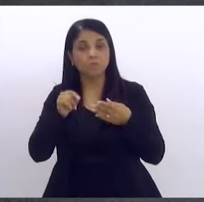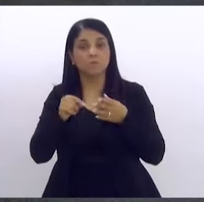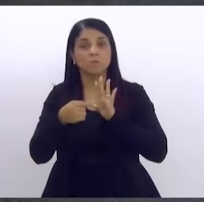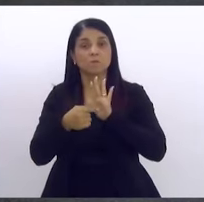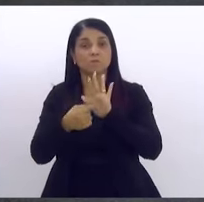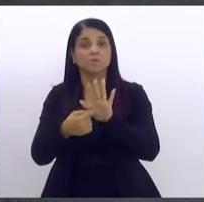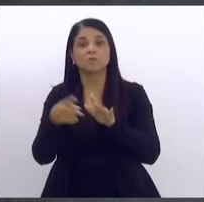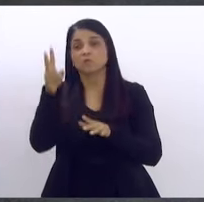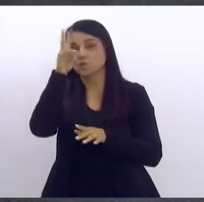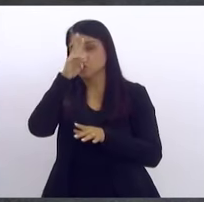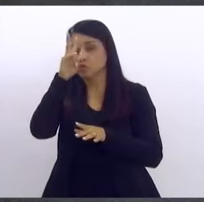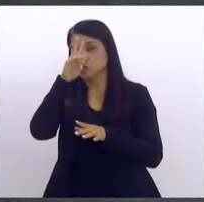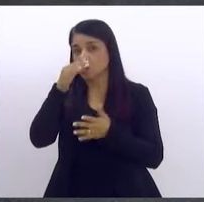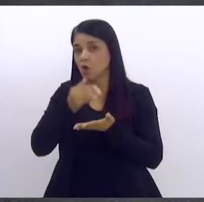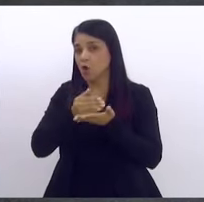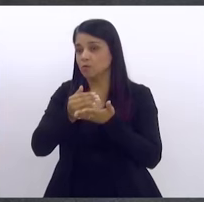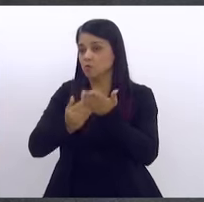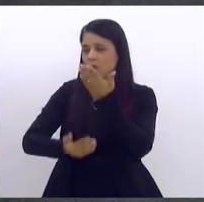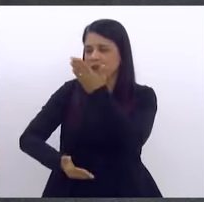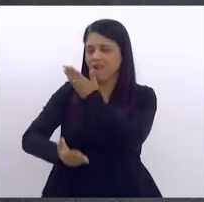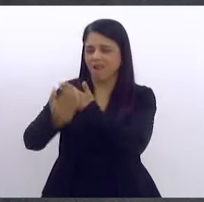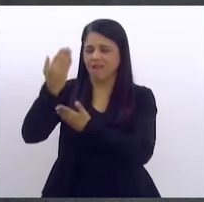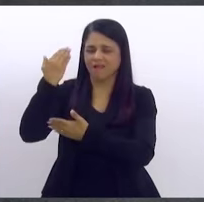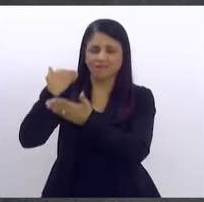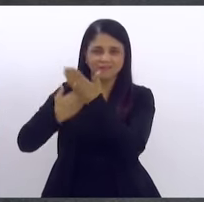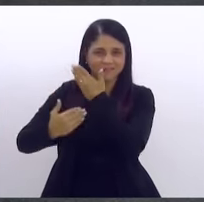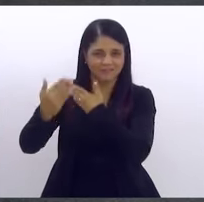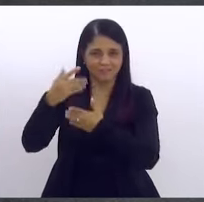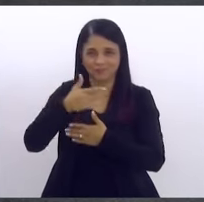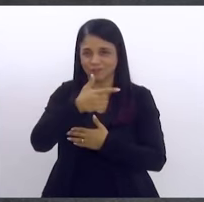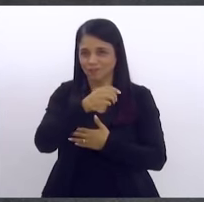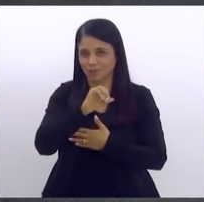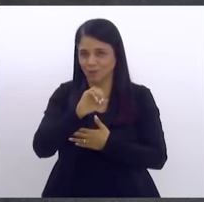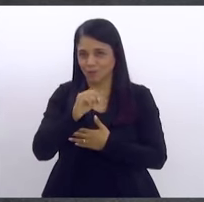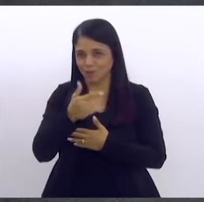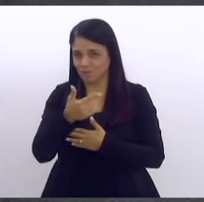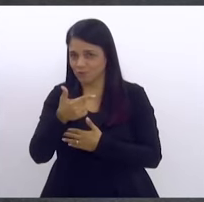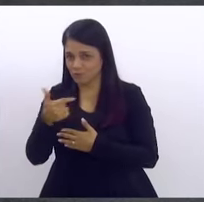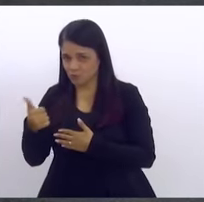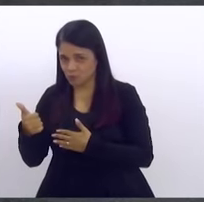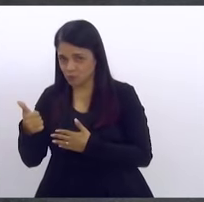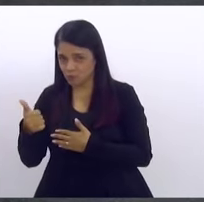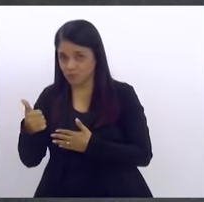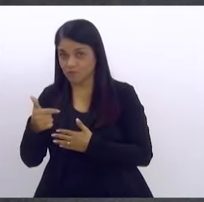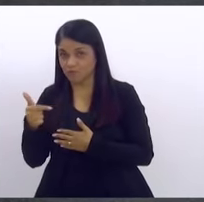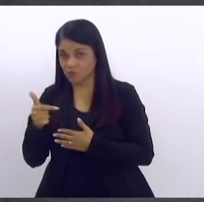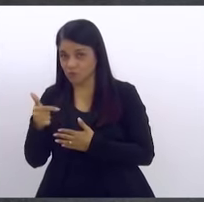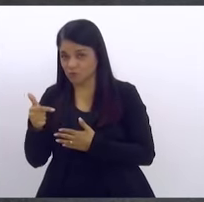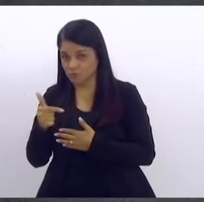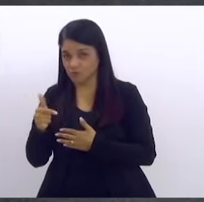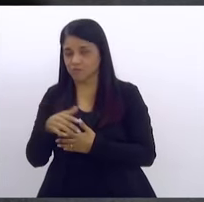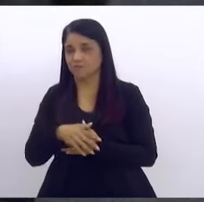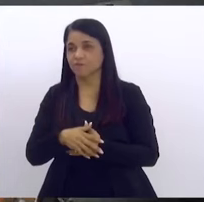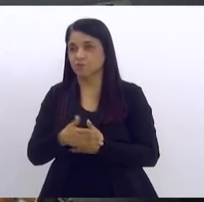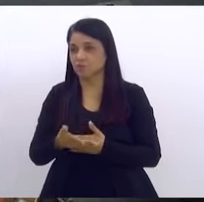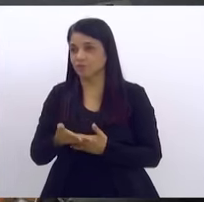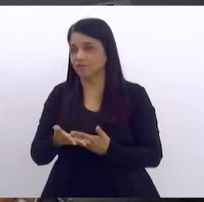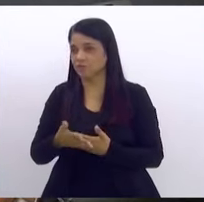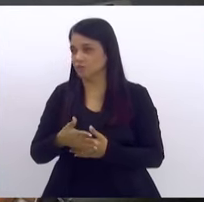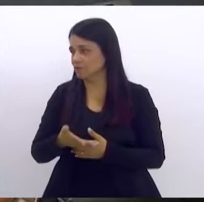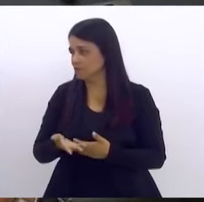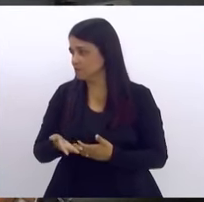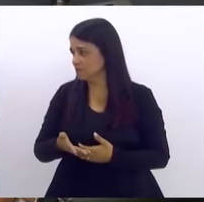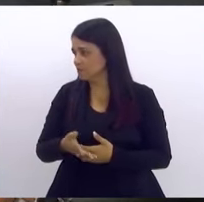história se implantou em 2022. Obrigado, deputado Luiz Paulo. Só para dizer